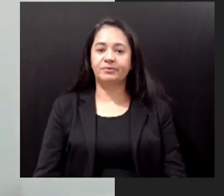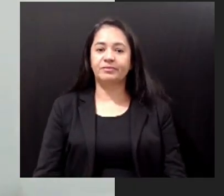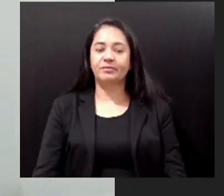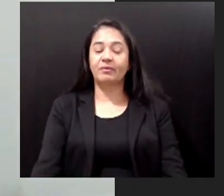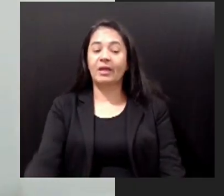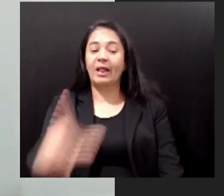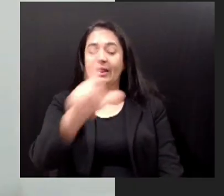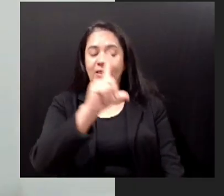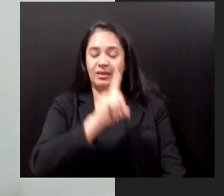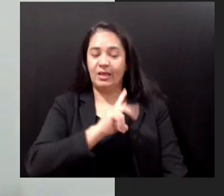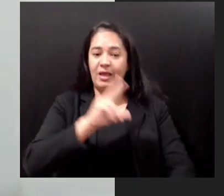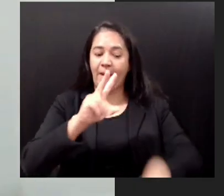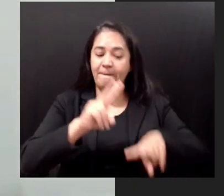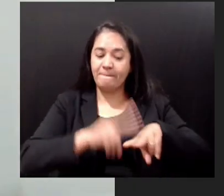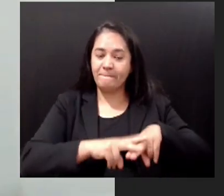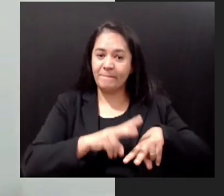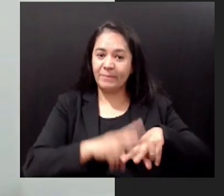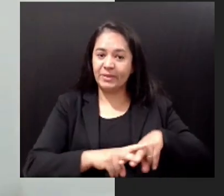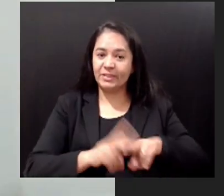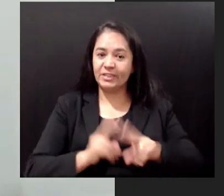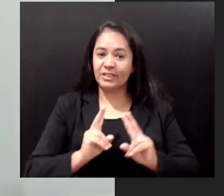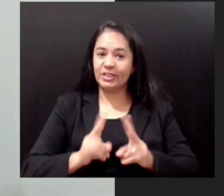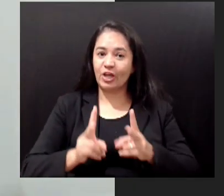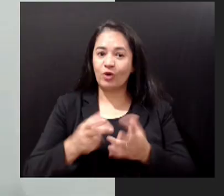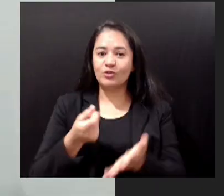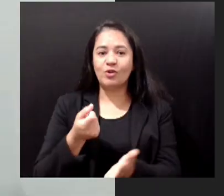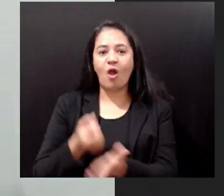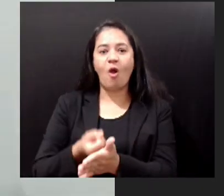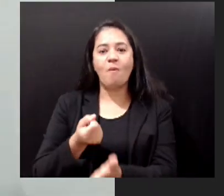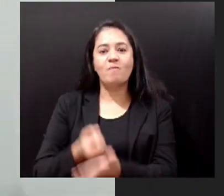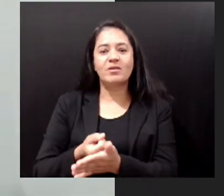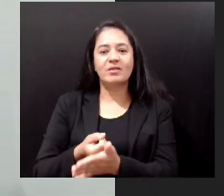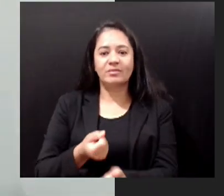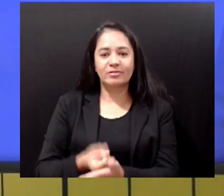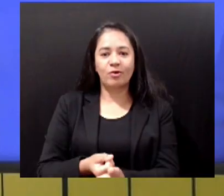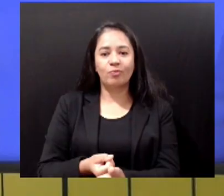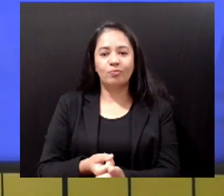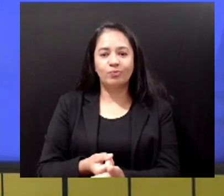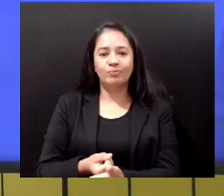e permanece o dever de pagar os alimentos.